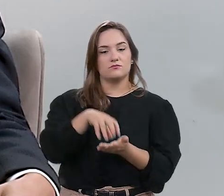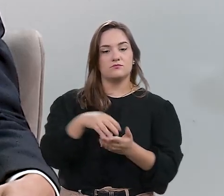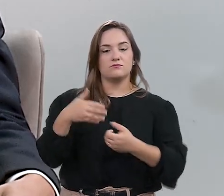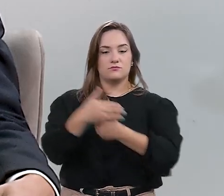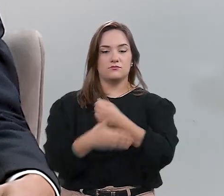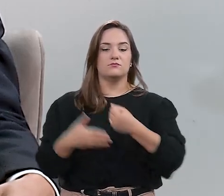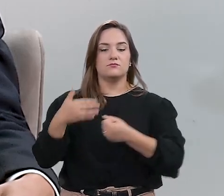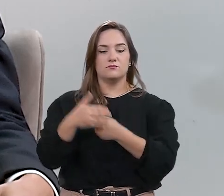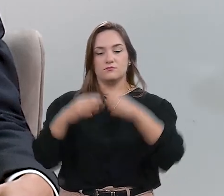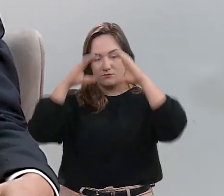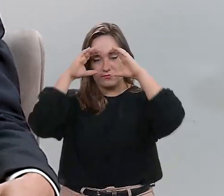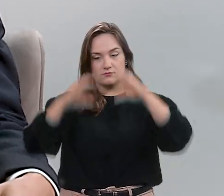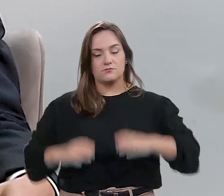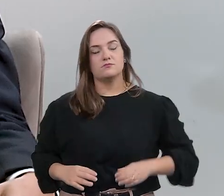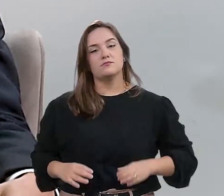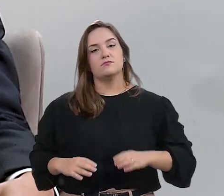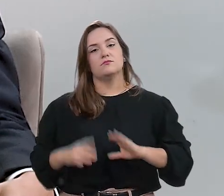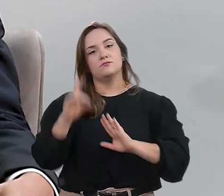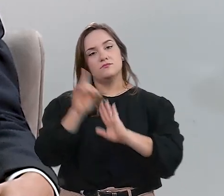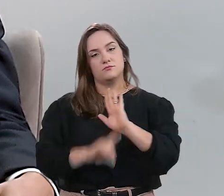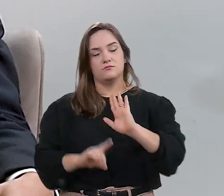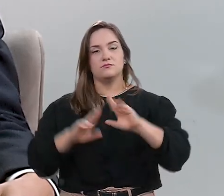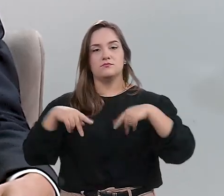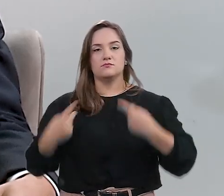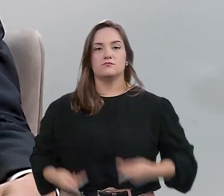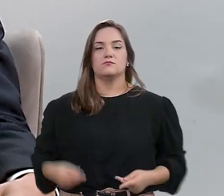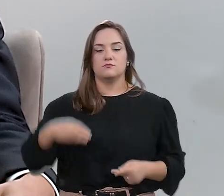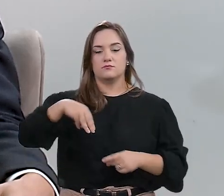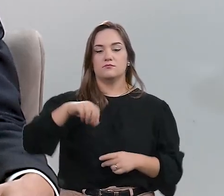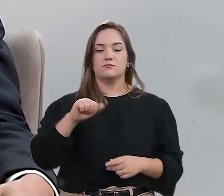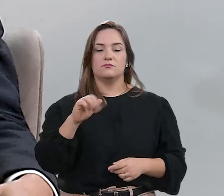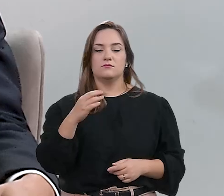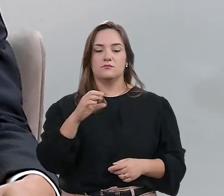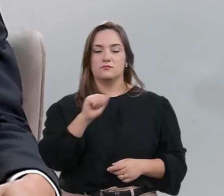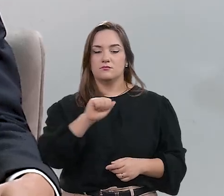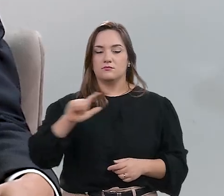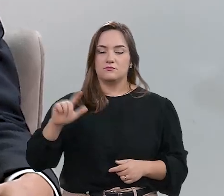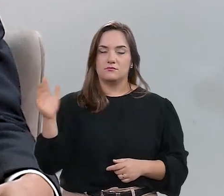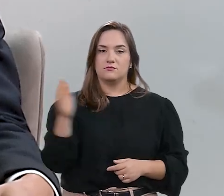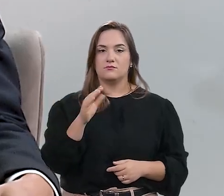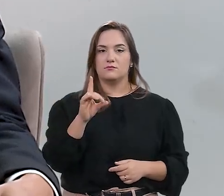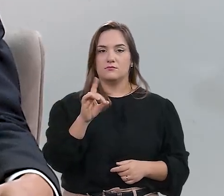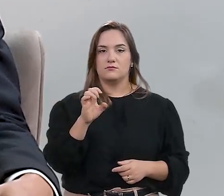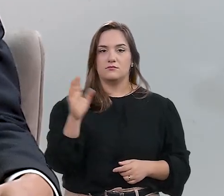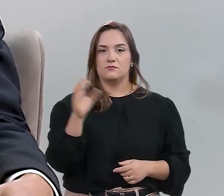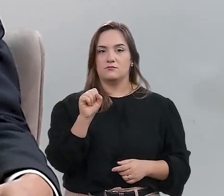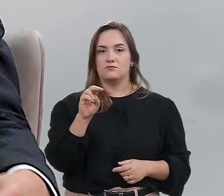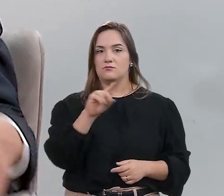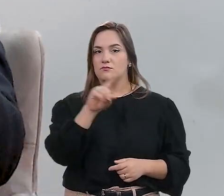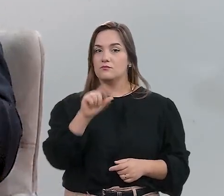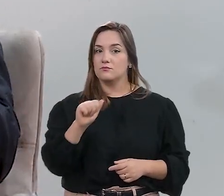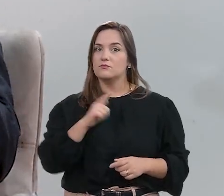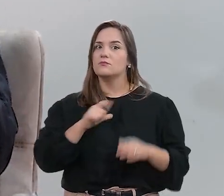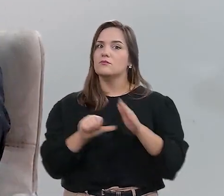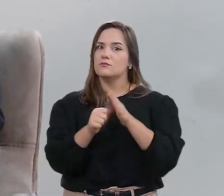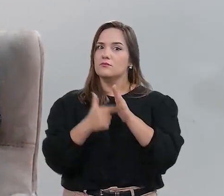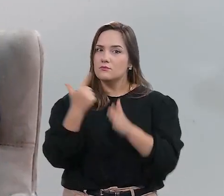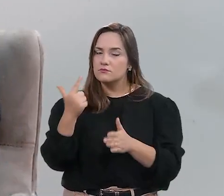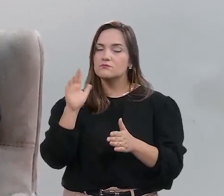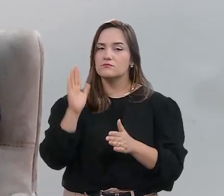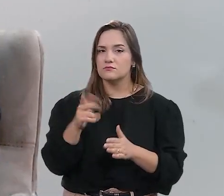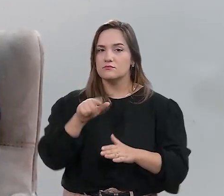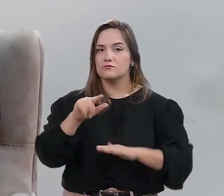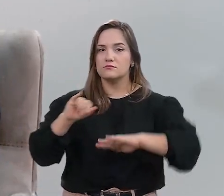Centro de Defesa da Cidadania e dos Direitos Humanos, Marçal de Souza, por 2 gestões, né? Que é uma entidade